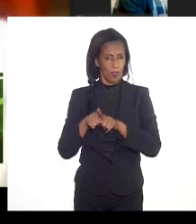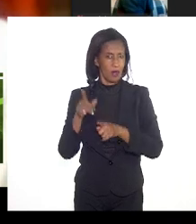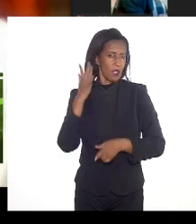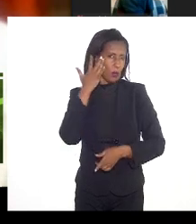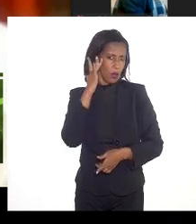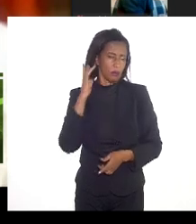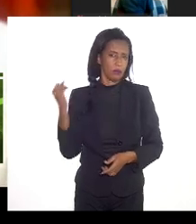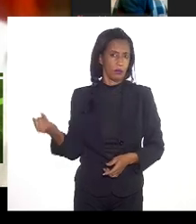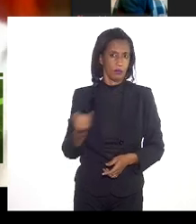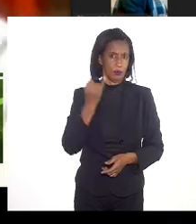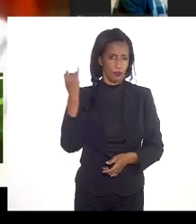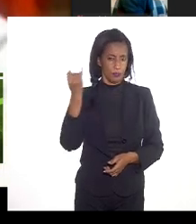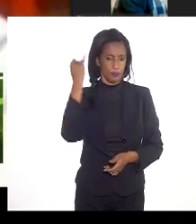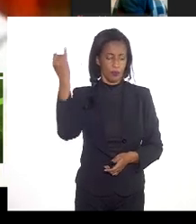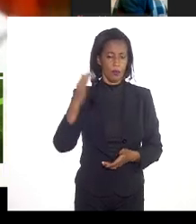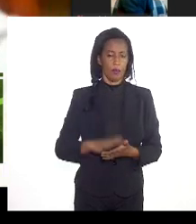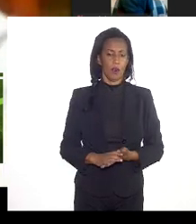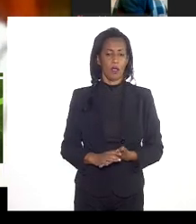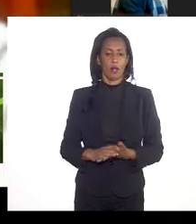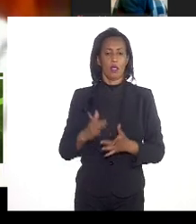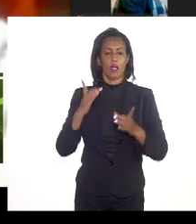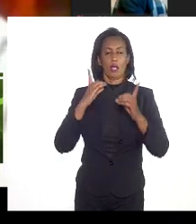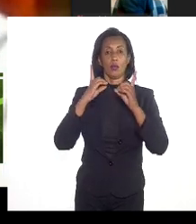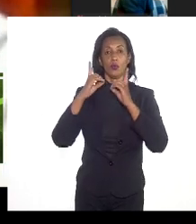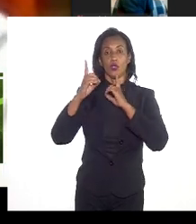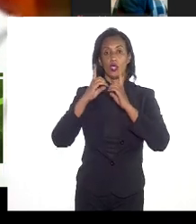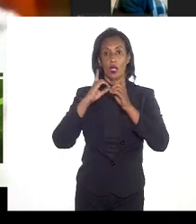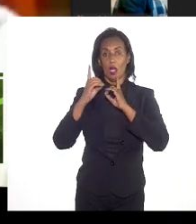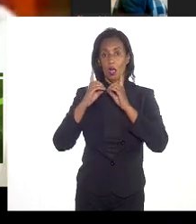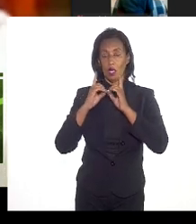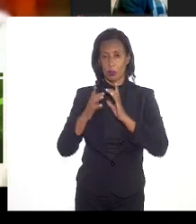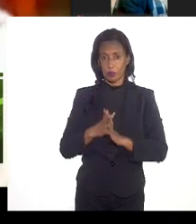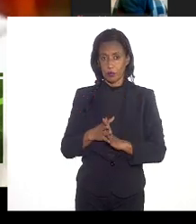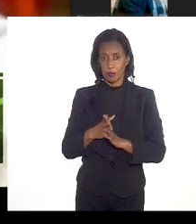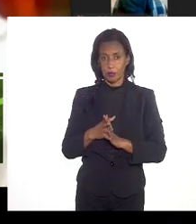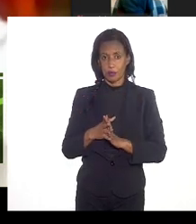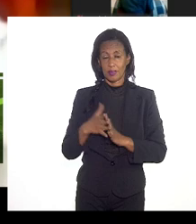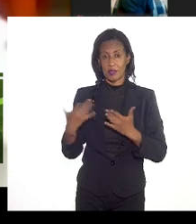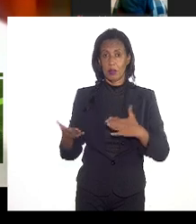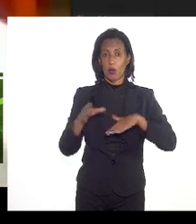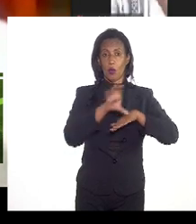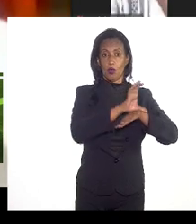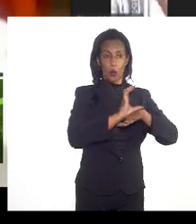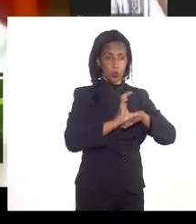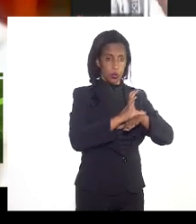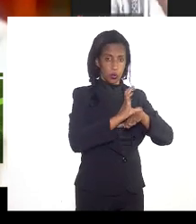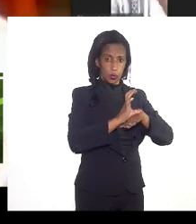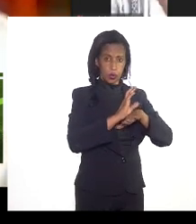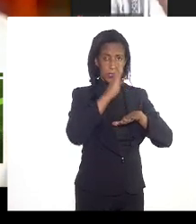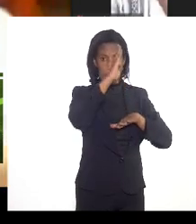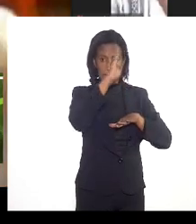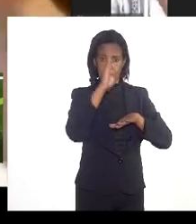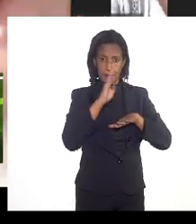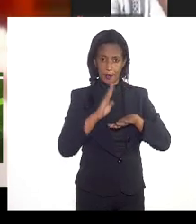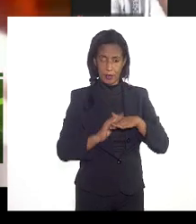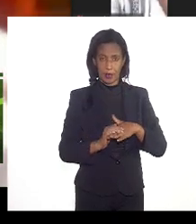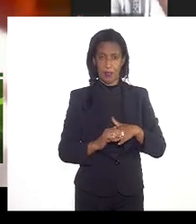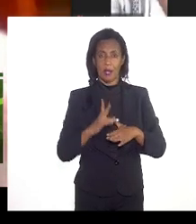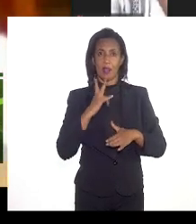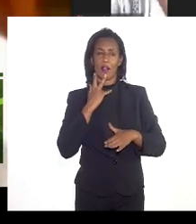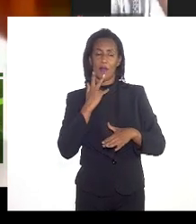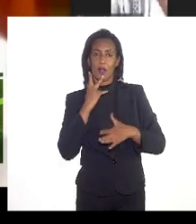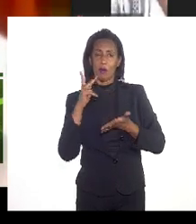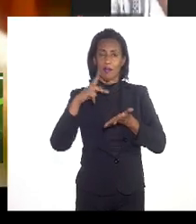fundamental está relacionado ao diálogo intercultural. Então, a Constituição brasileira, ela previu uma realidade